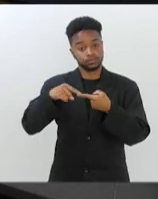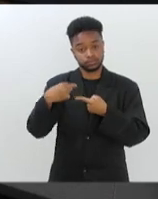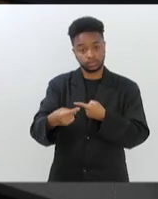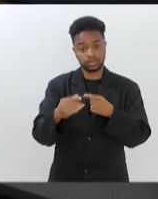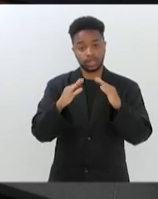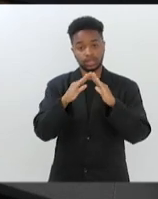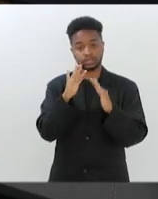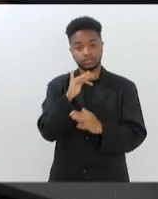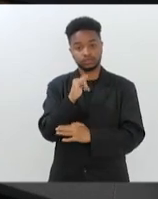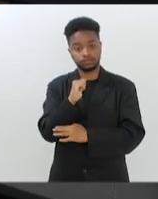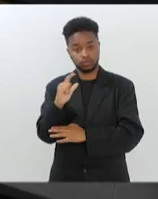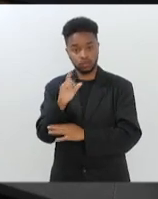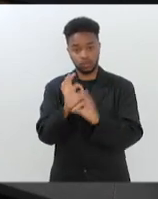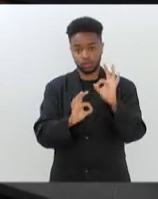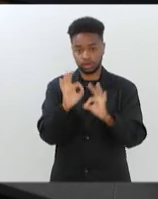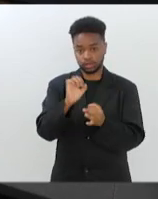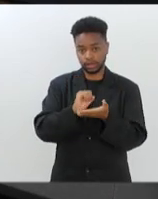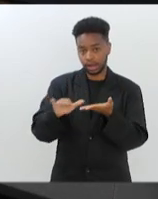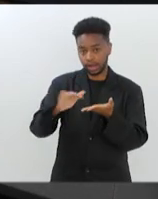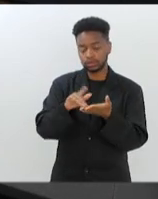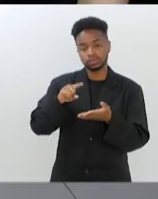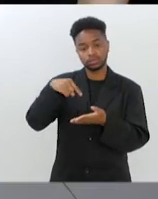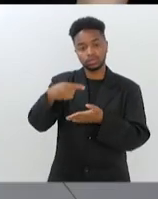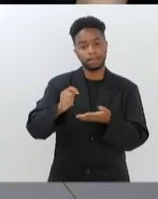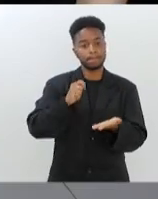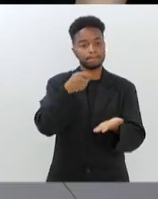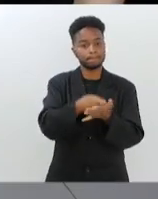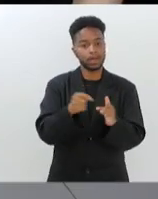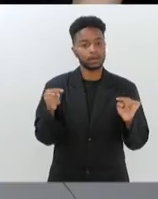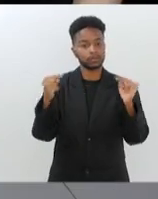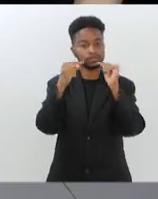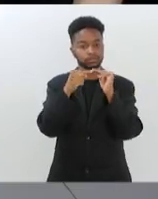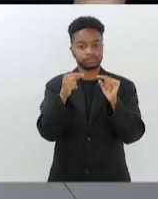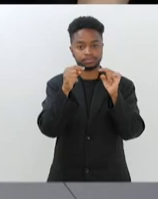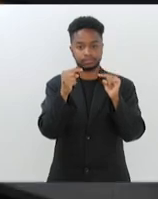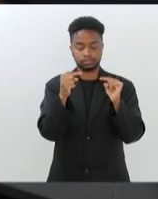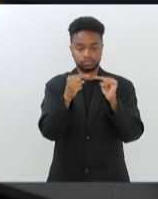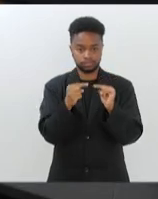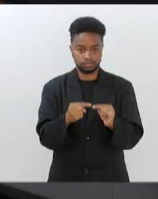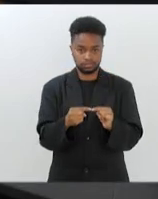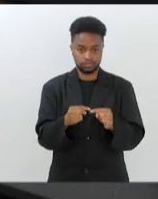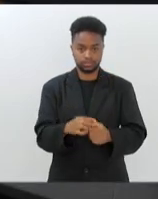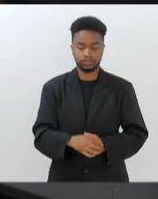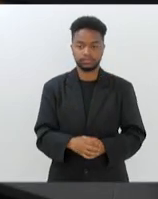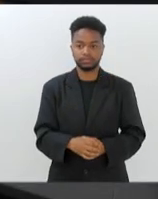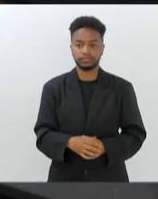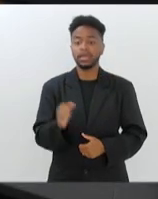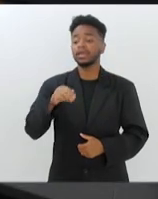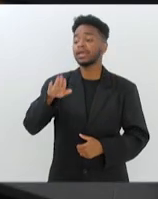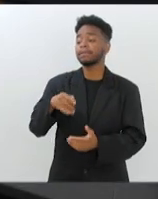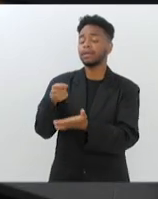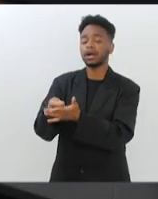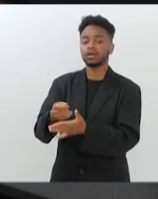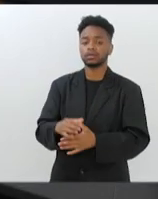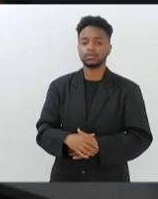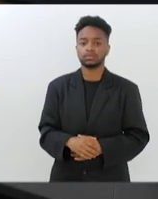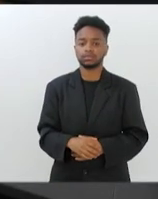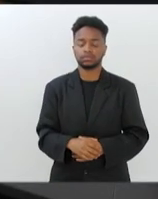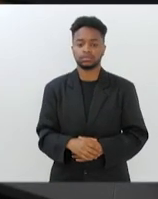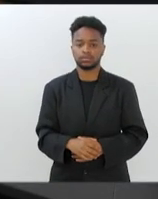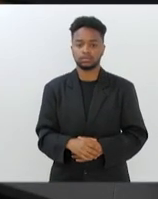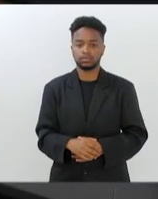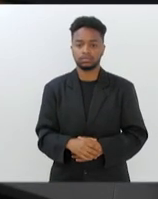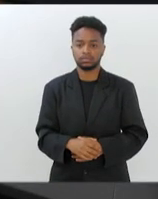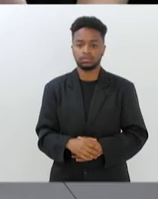ordenadora de despesa possa efetuar os pagamentos pertinentes à campanha paga na Casa Civil quem é que paga na Casa Civil